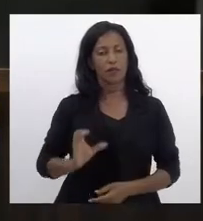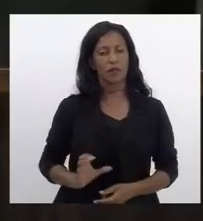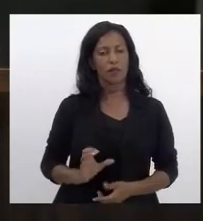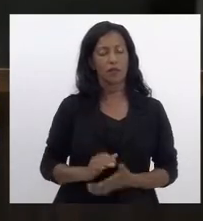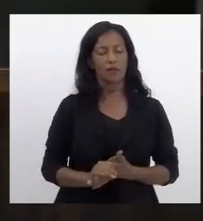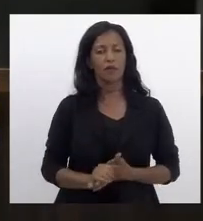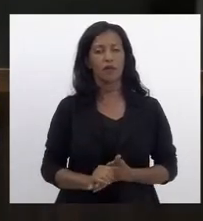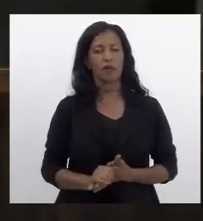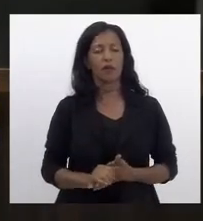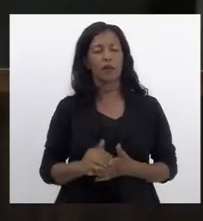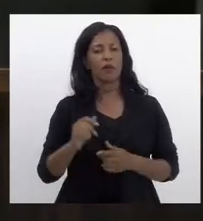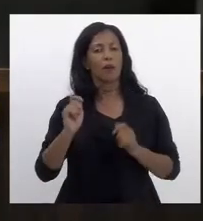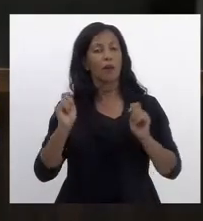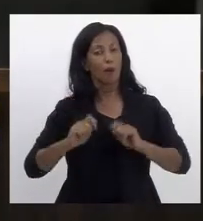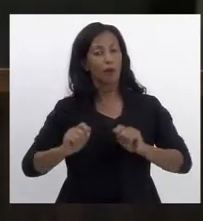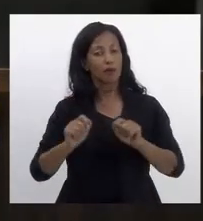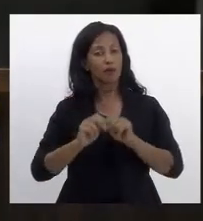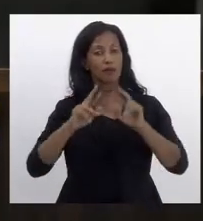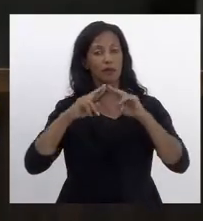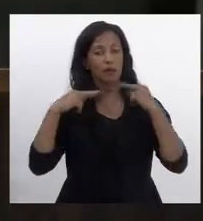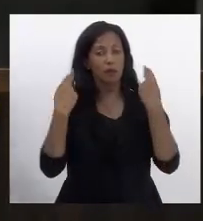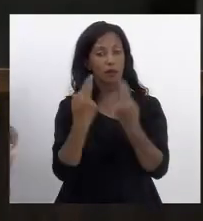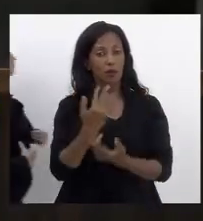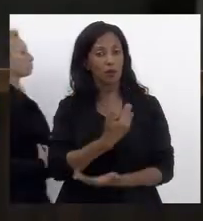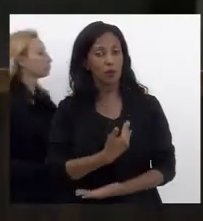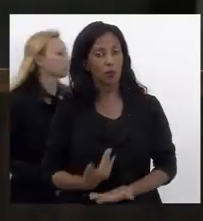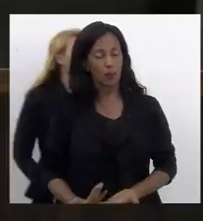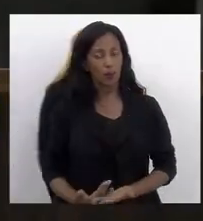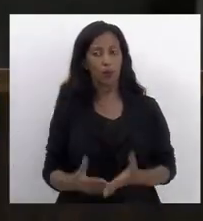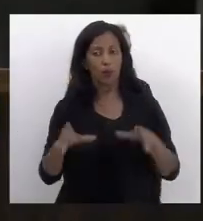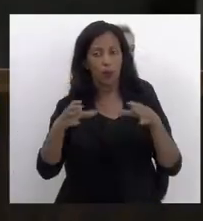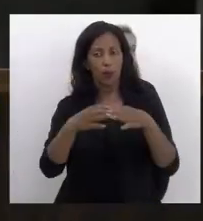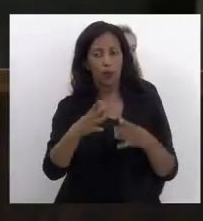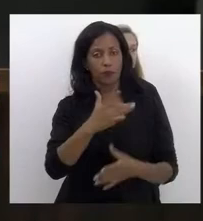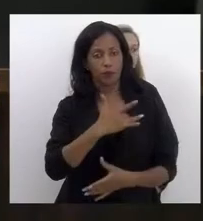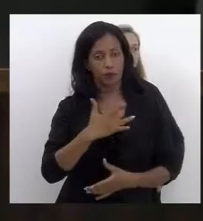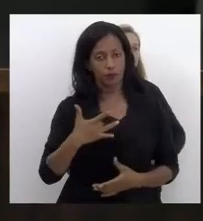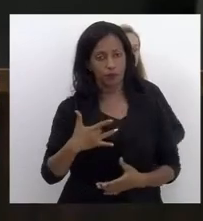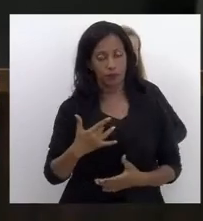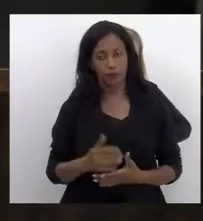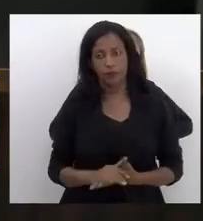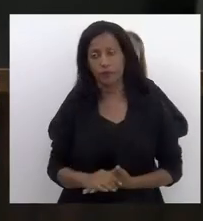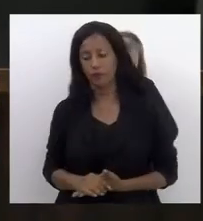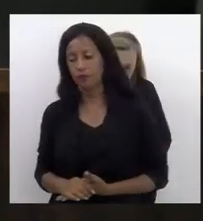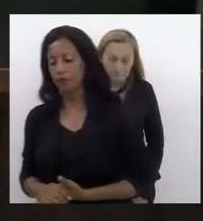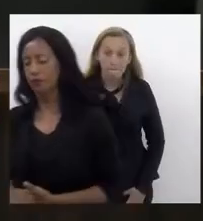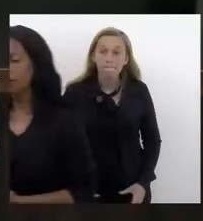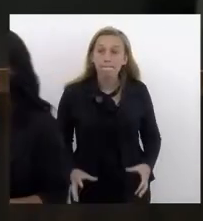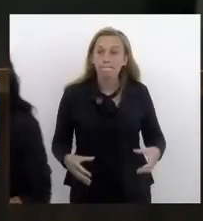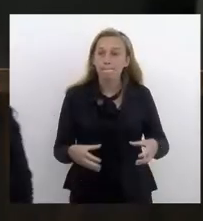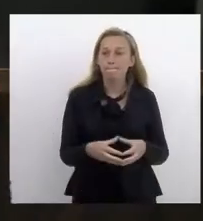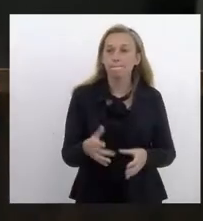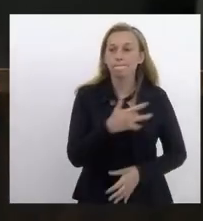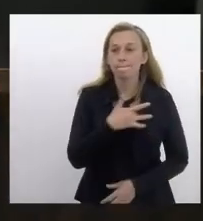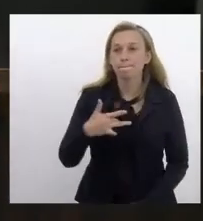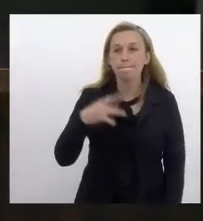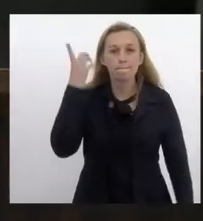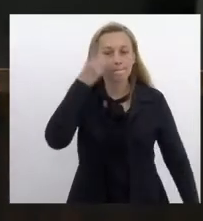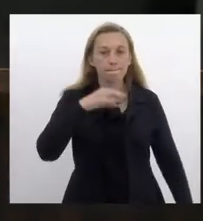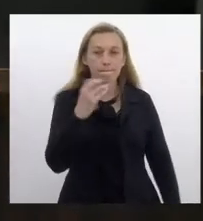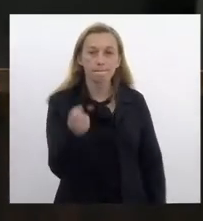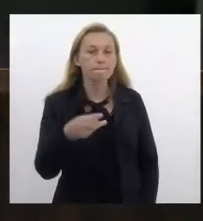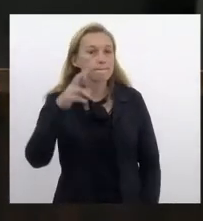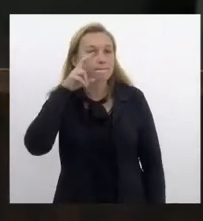uma audiência pública conjunta. Comissão de Saúde, deputada Marta, deputado